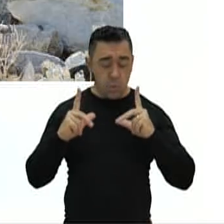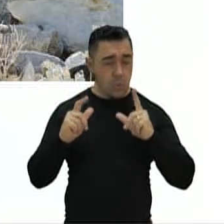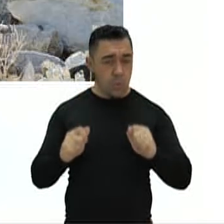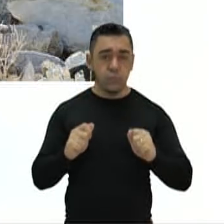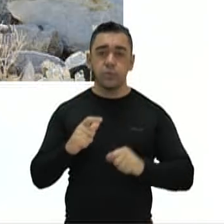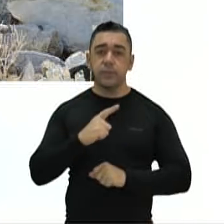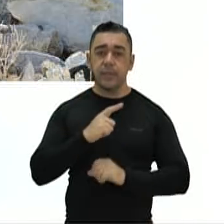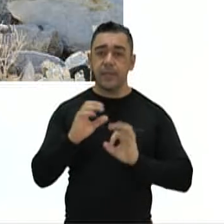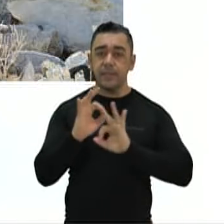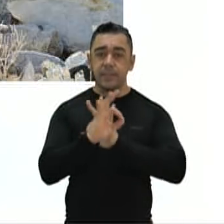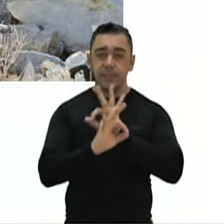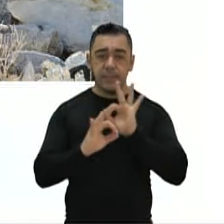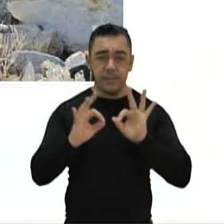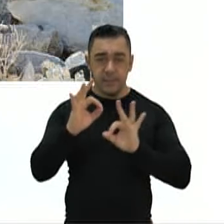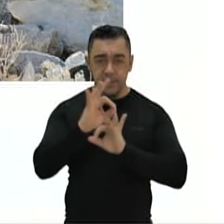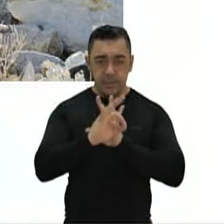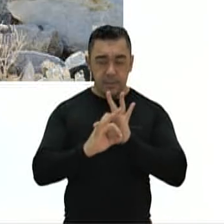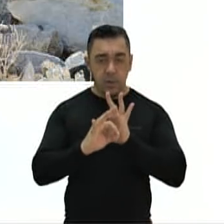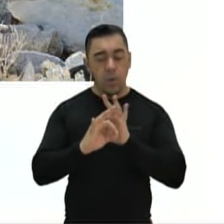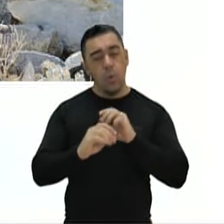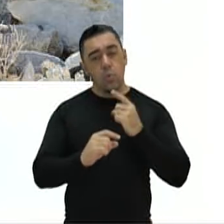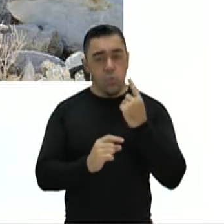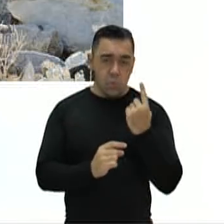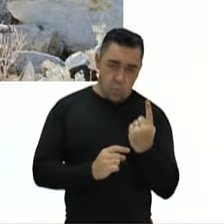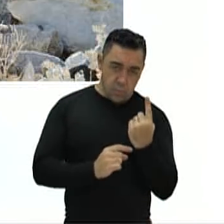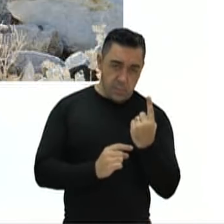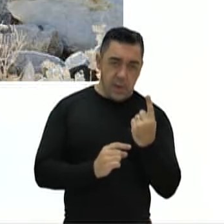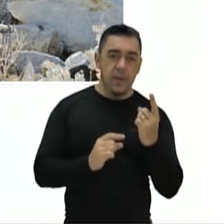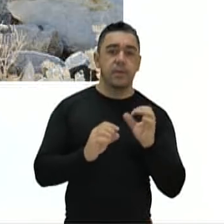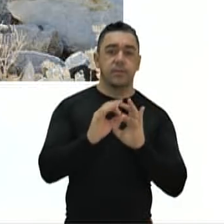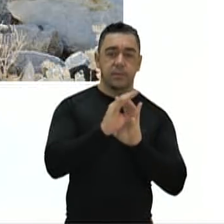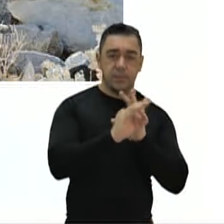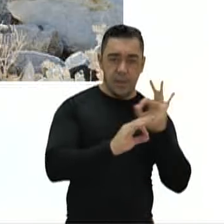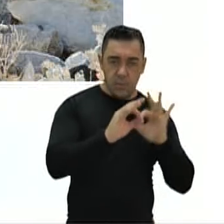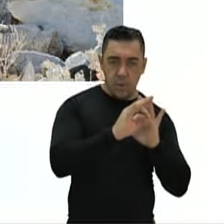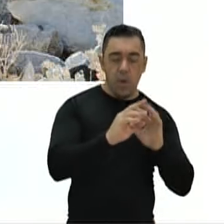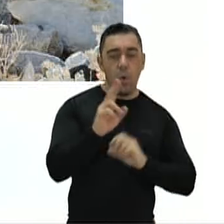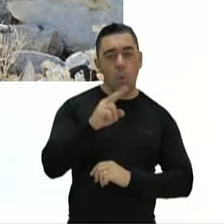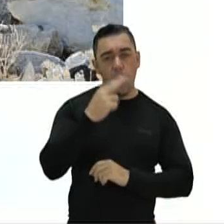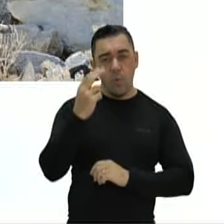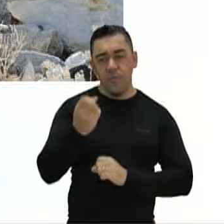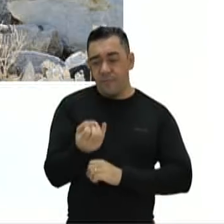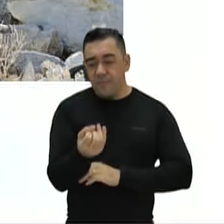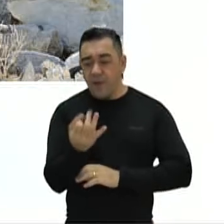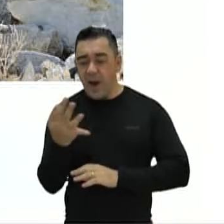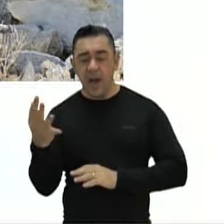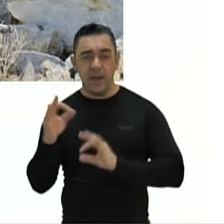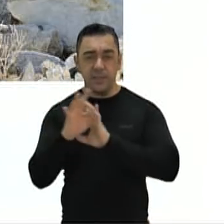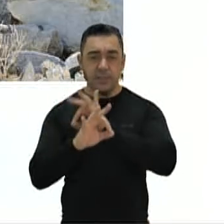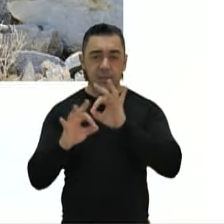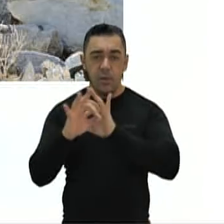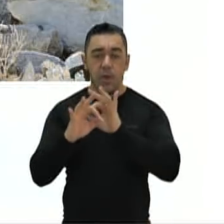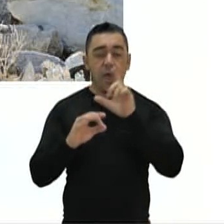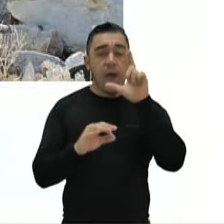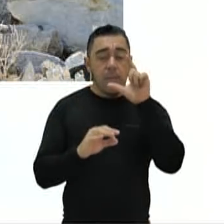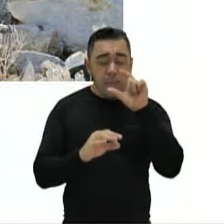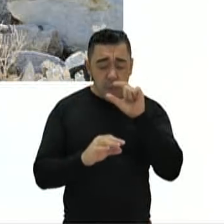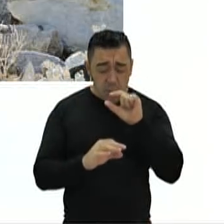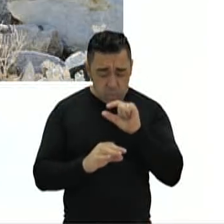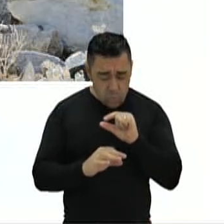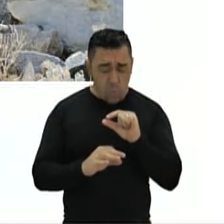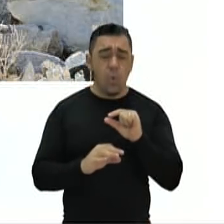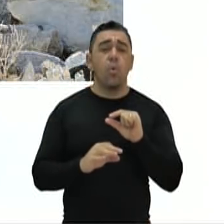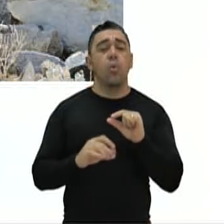é formado por uma ou mais células. Célula é a menor estrutura viva que